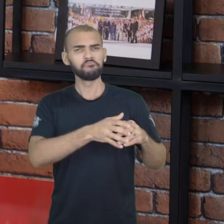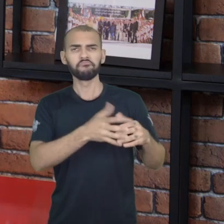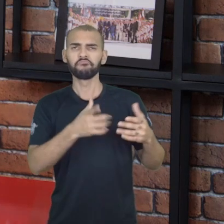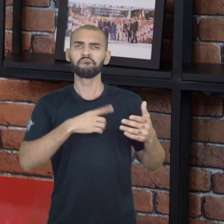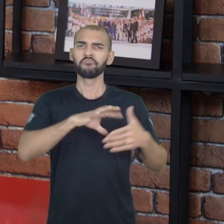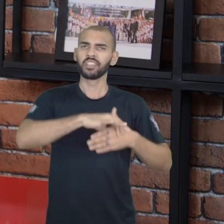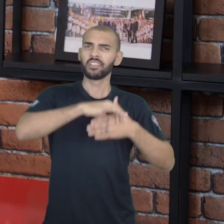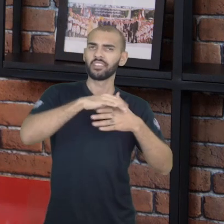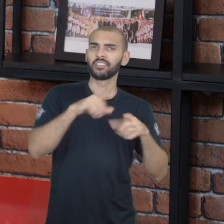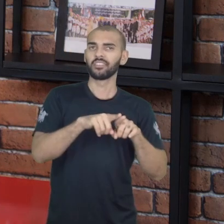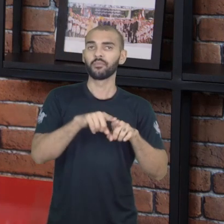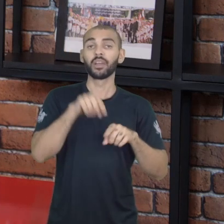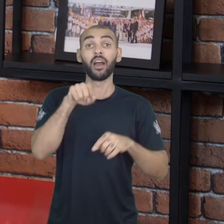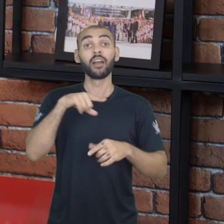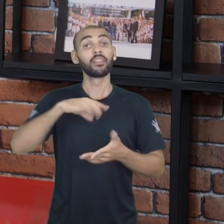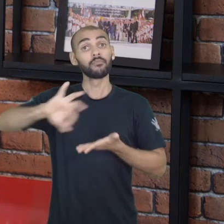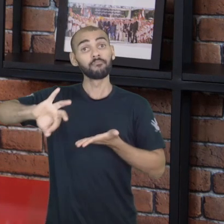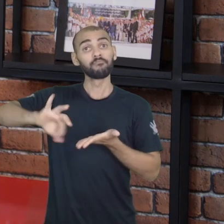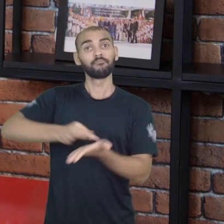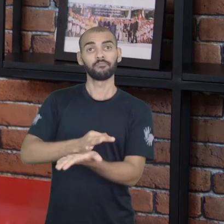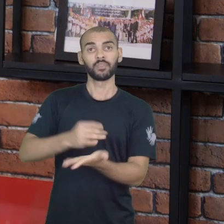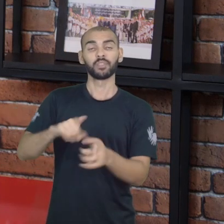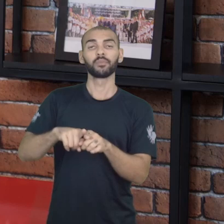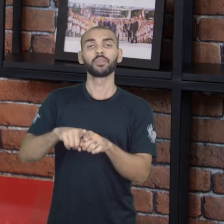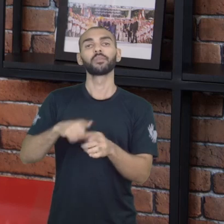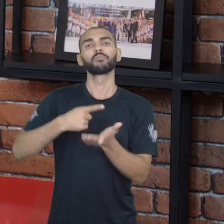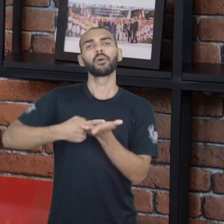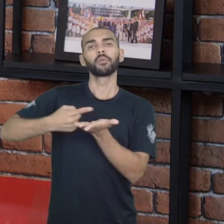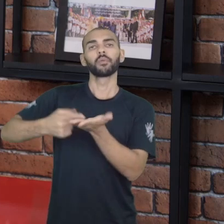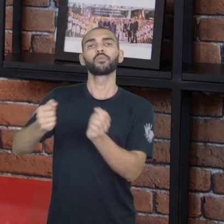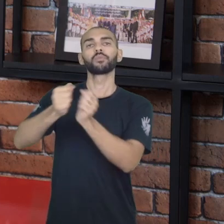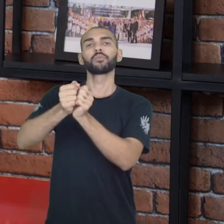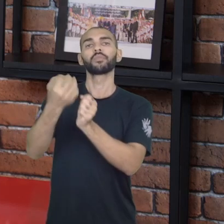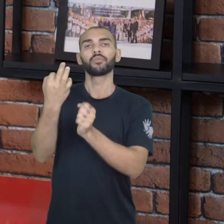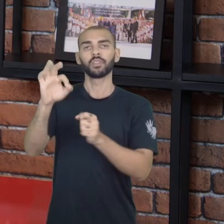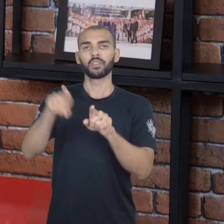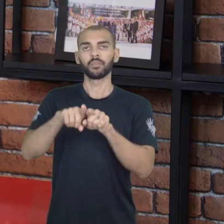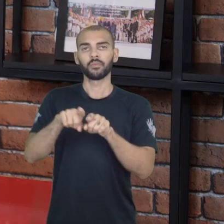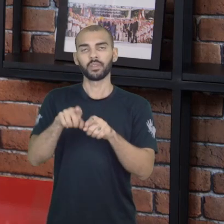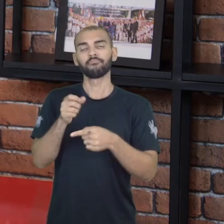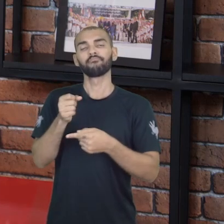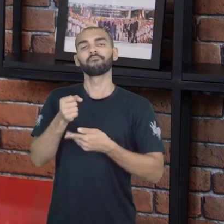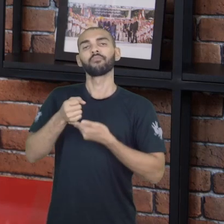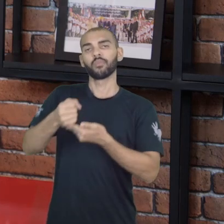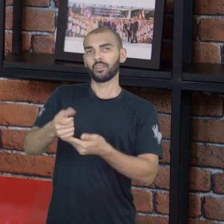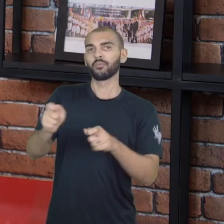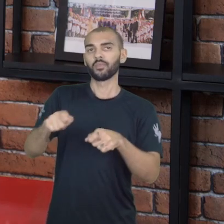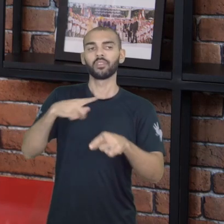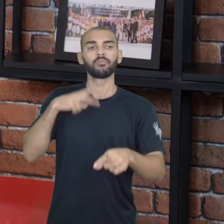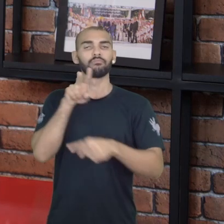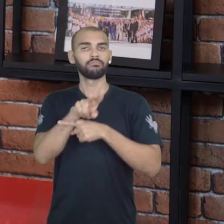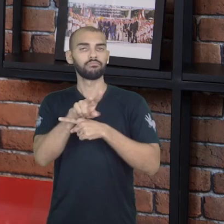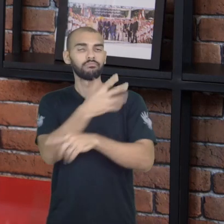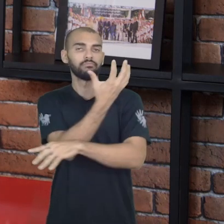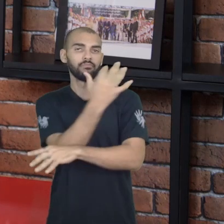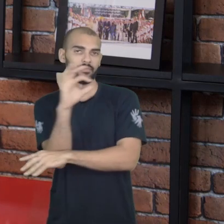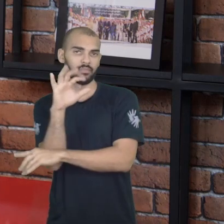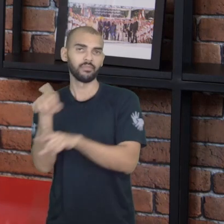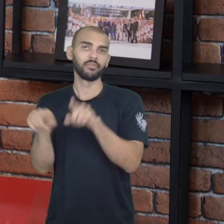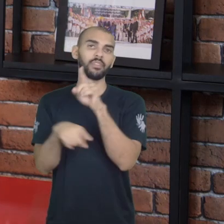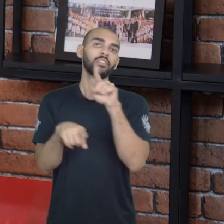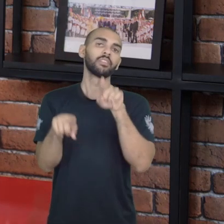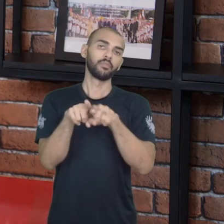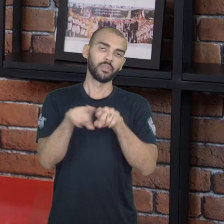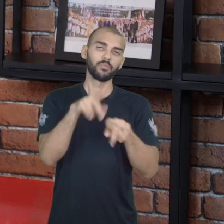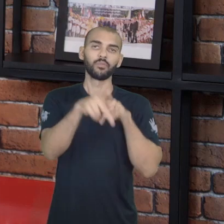evento, Lula anunciou o chamado Apelo de Belém, acordo firmado com a França para apoiar a agenda climática, a preservação da